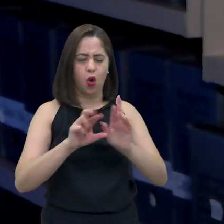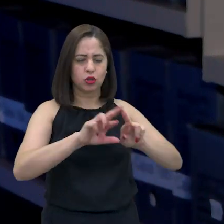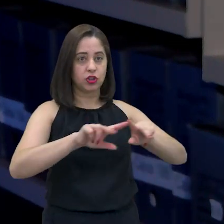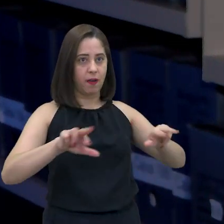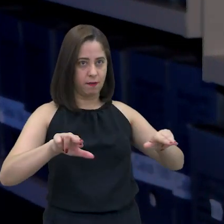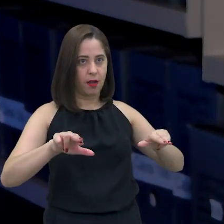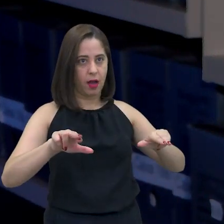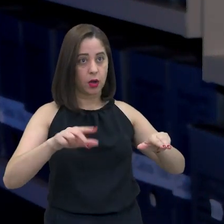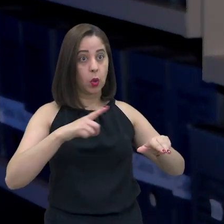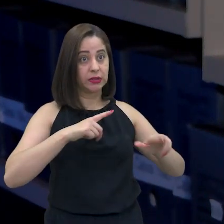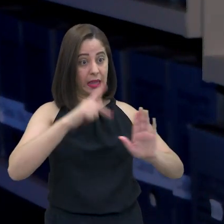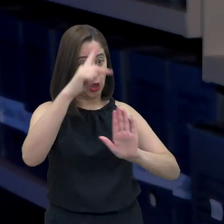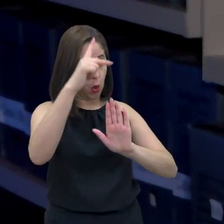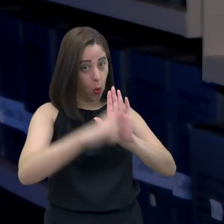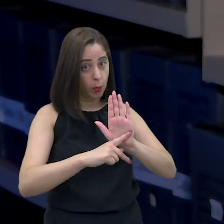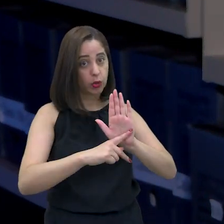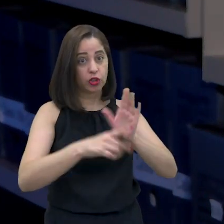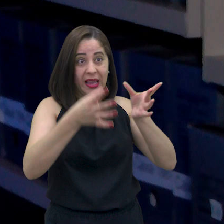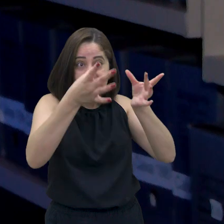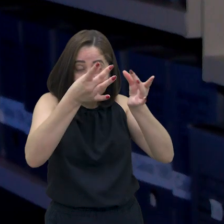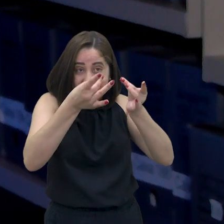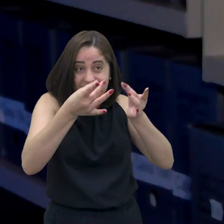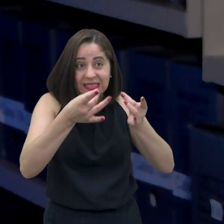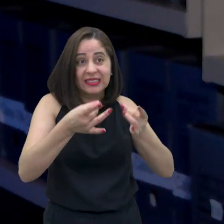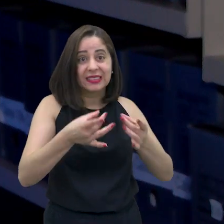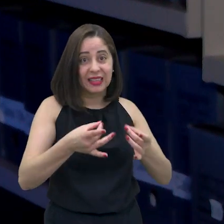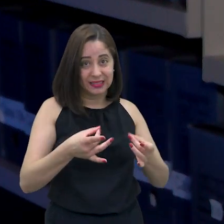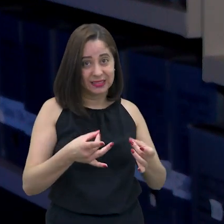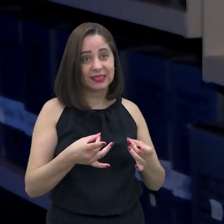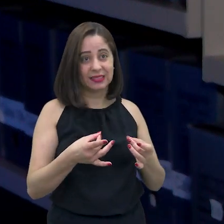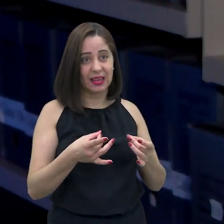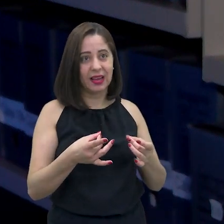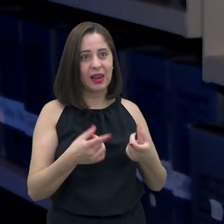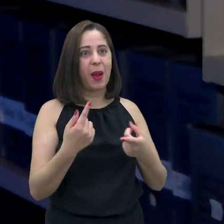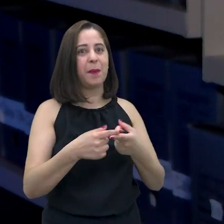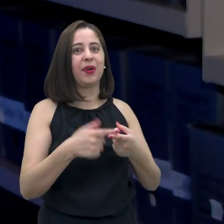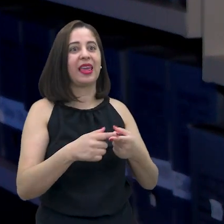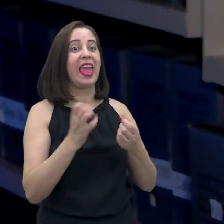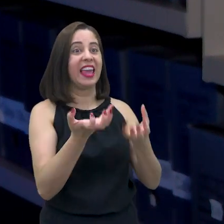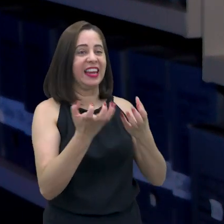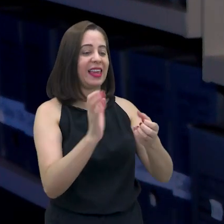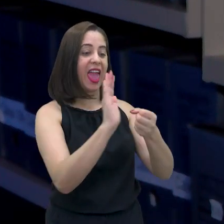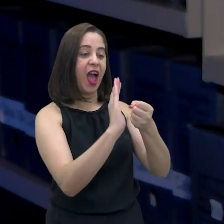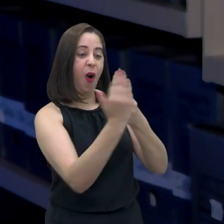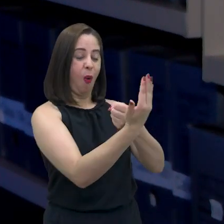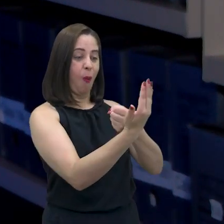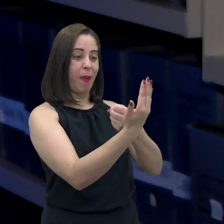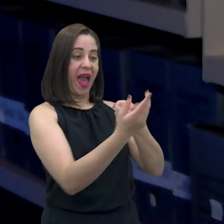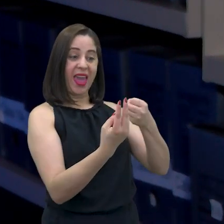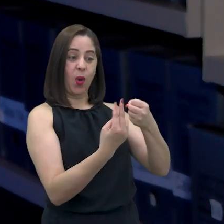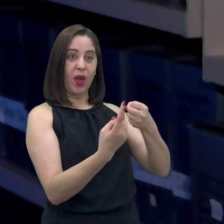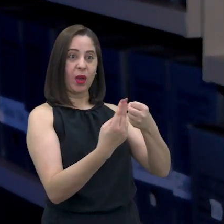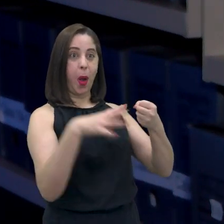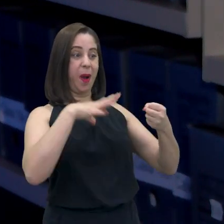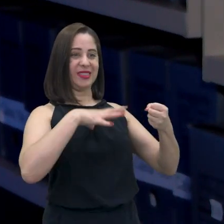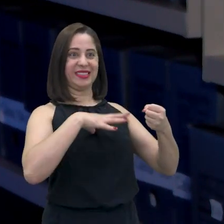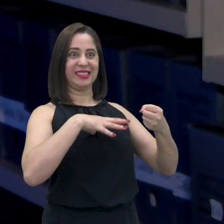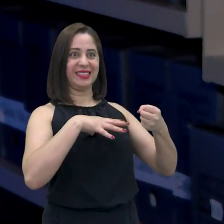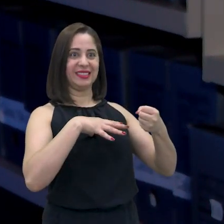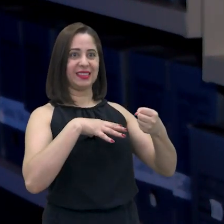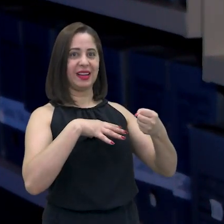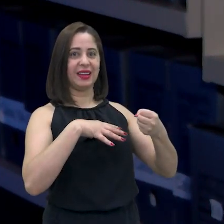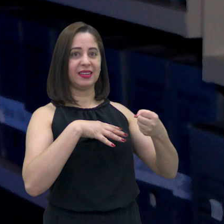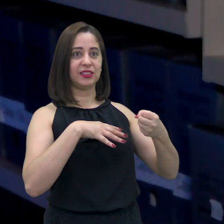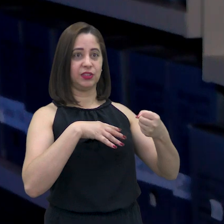para esse bairro né para essa região da cidade que eles esperavam que fosse uma cidade né uma cidade sustentável aut sustentável e